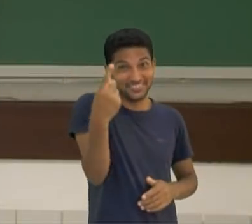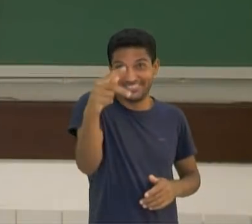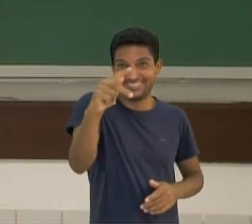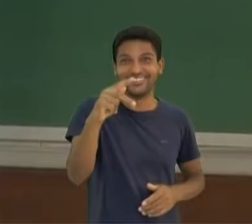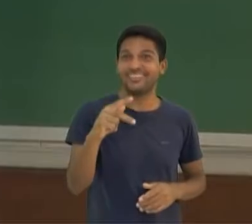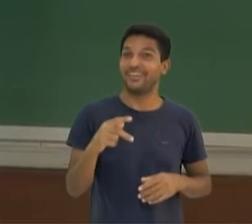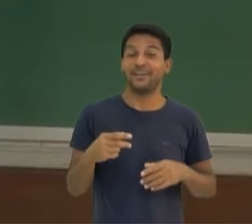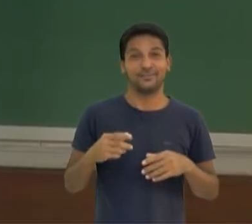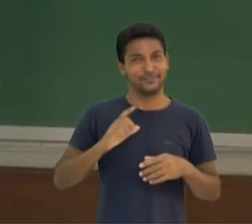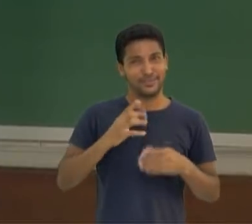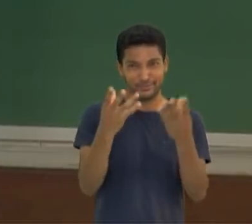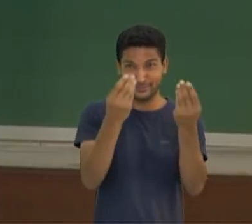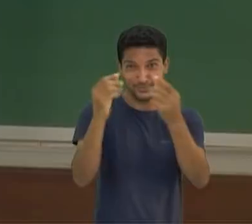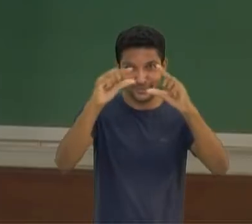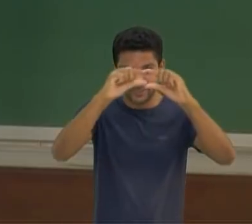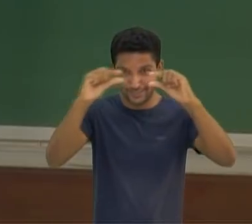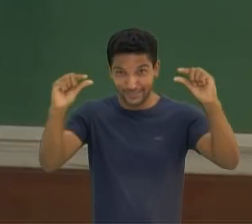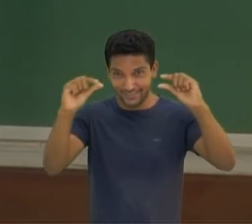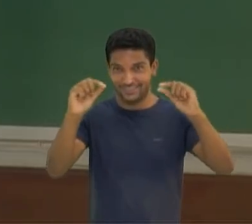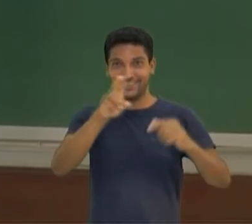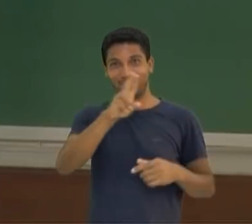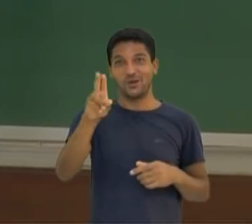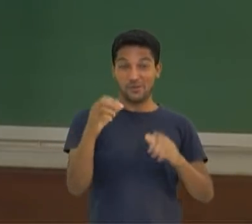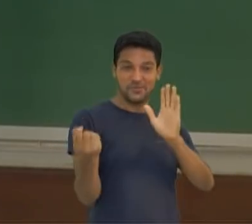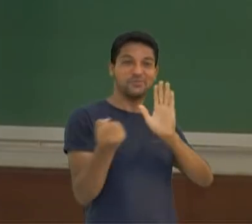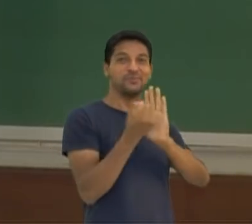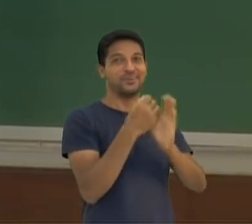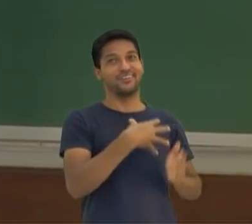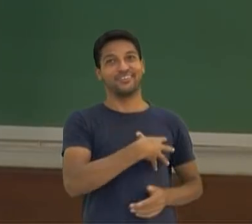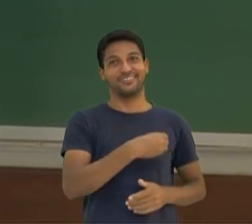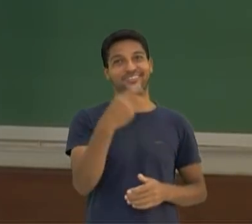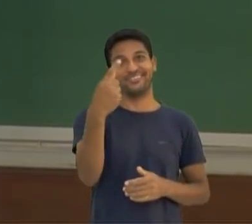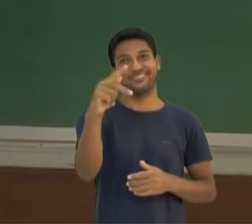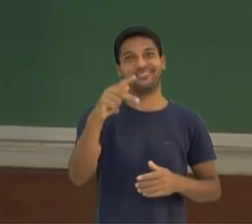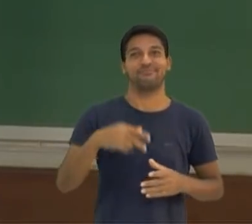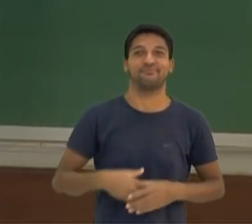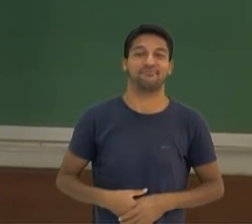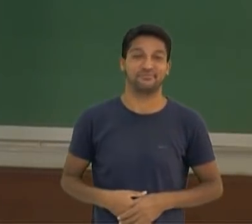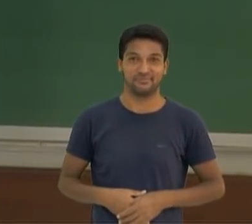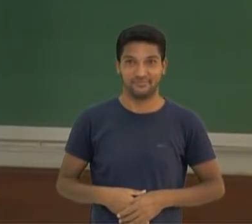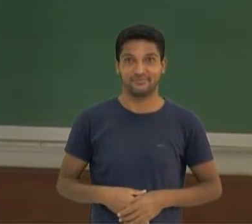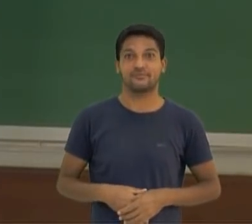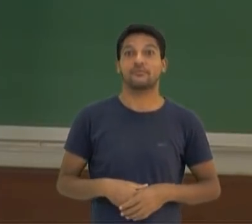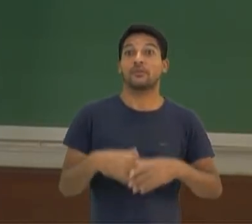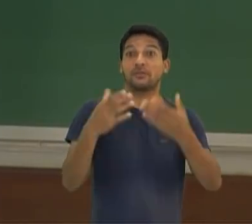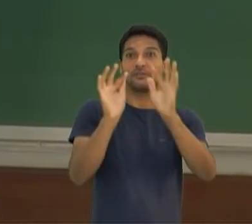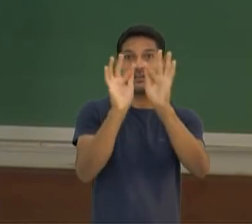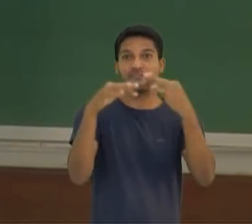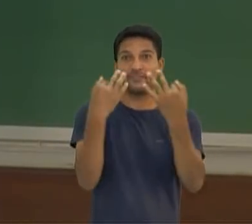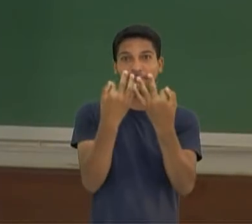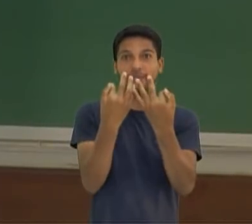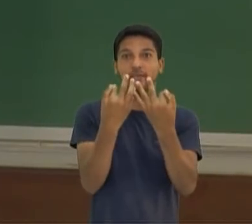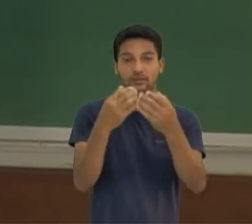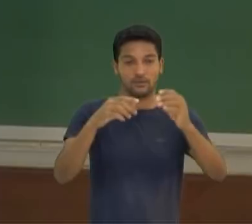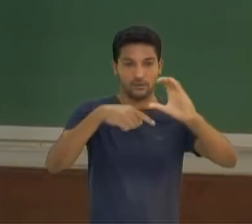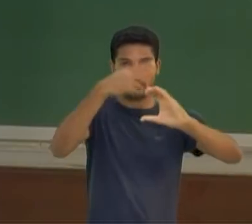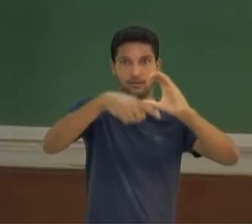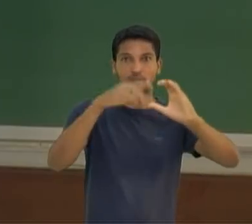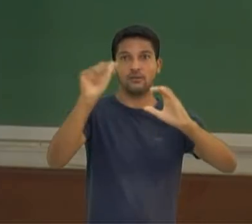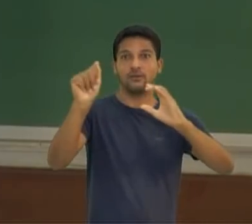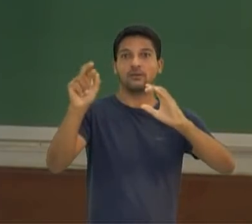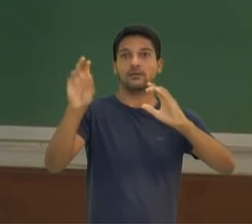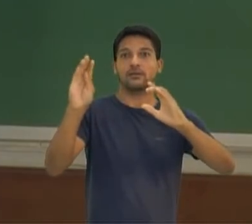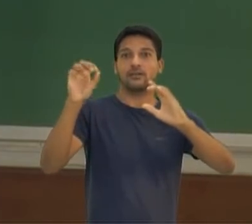filhinhos ou para suas filhas. Pode ter certeza, galera. Vamos lá, então. A família do carbono, galera, possui